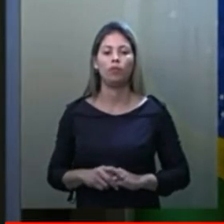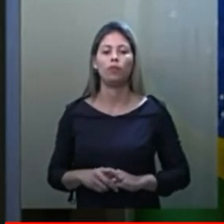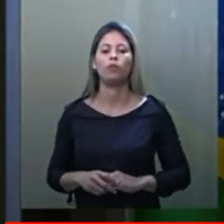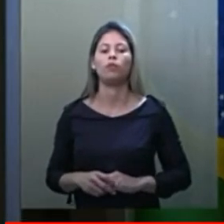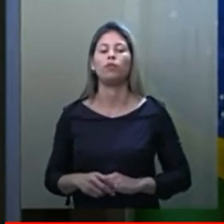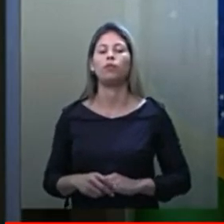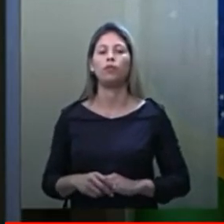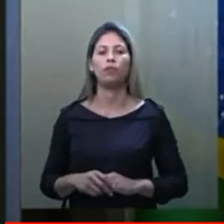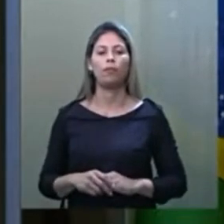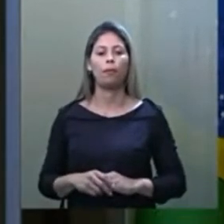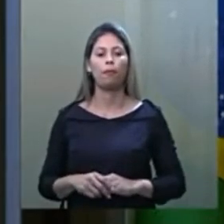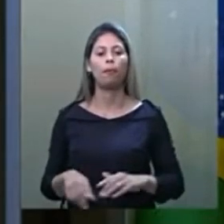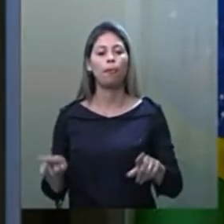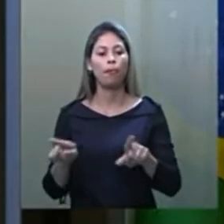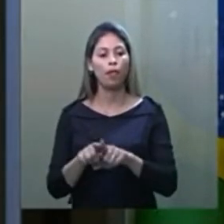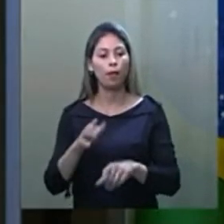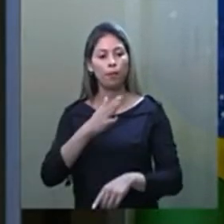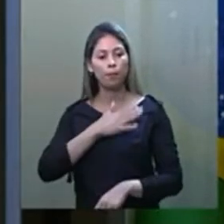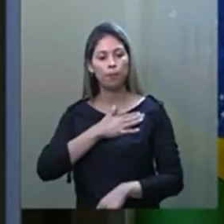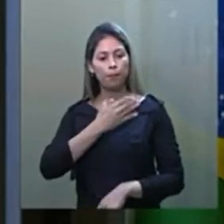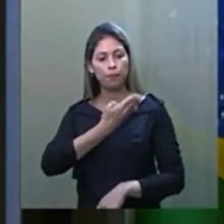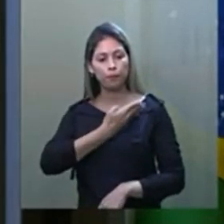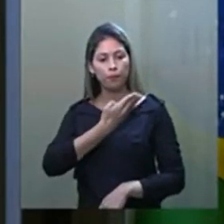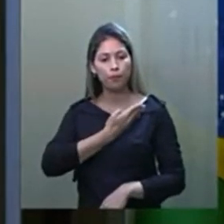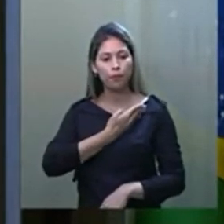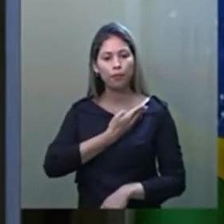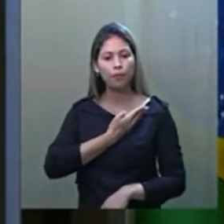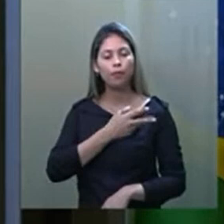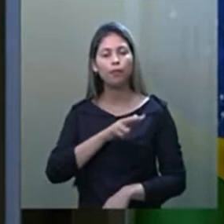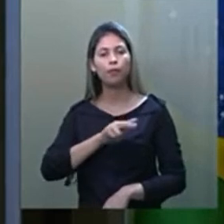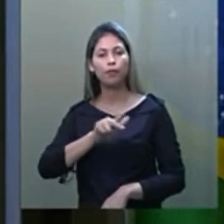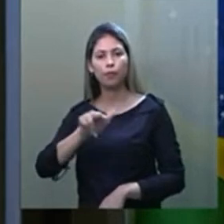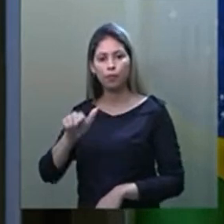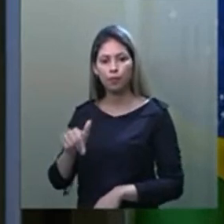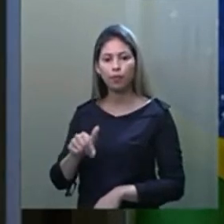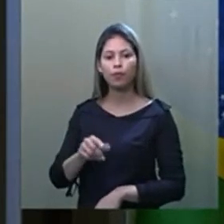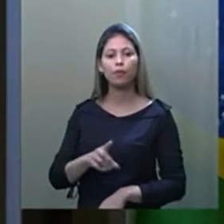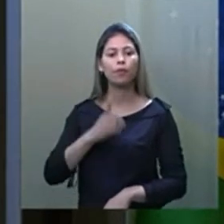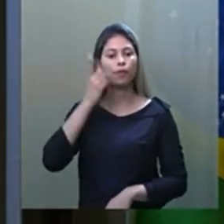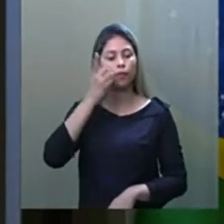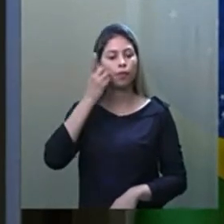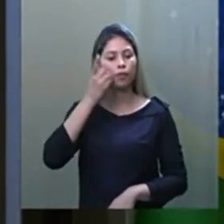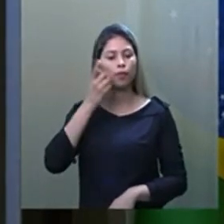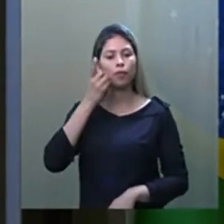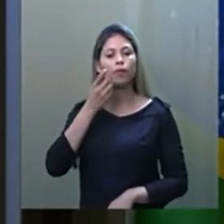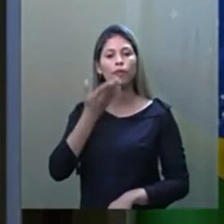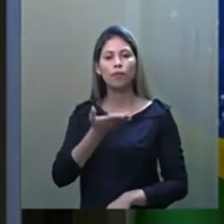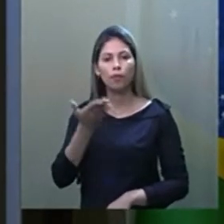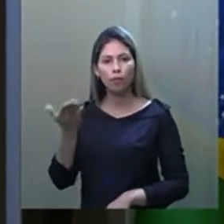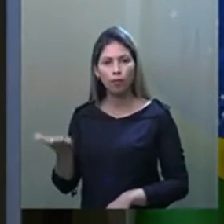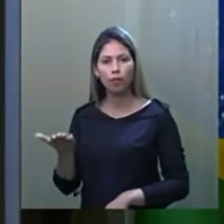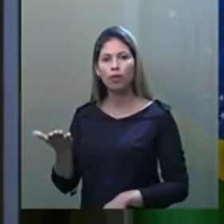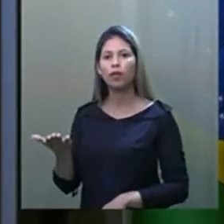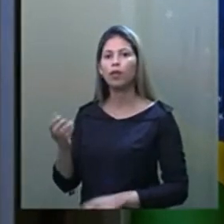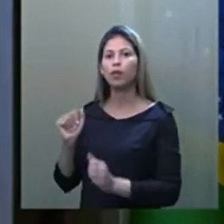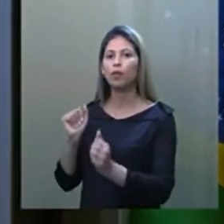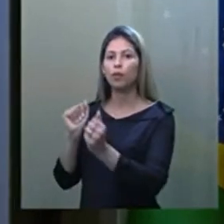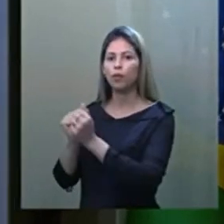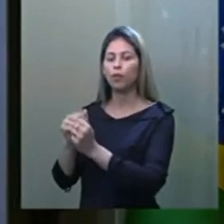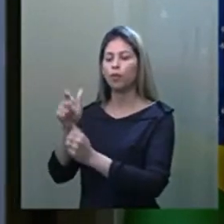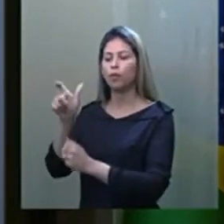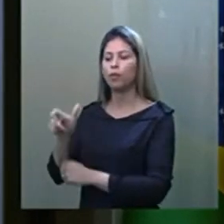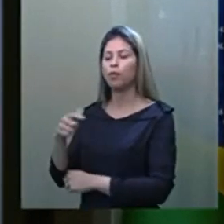meu amigo, meu querido irmão, deputado Igor Timo, conterrâneo do nosso presidente Rodrigo Pacheco.